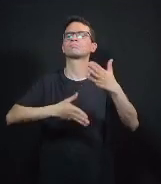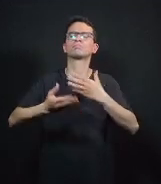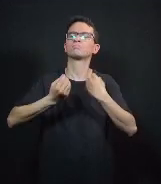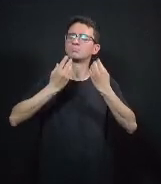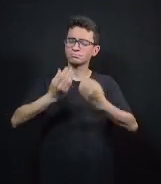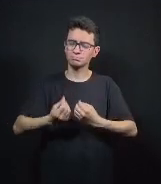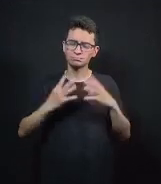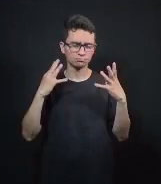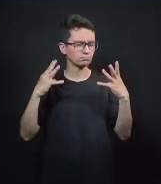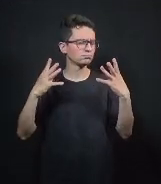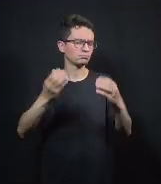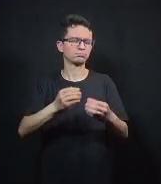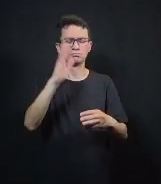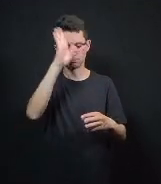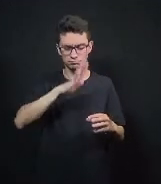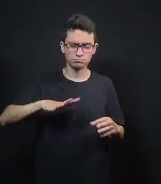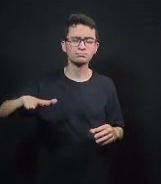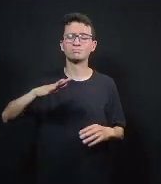o Brasil inteiro.